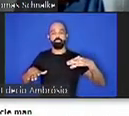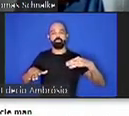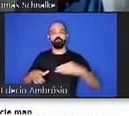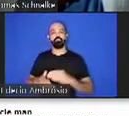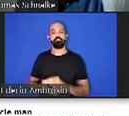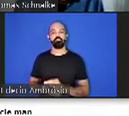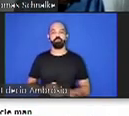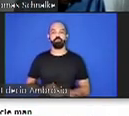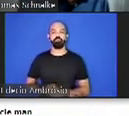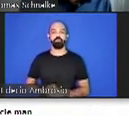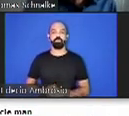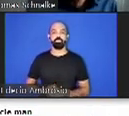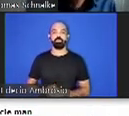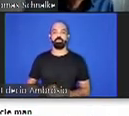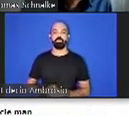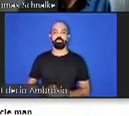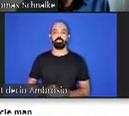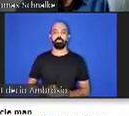e